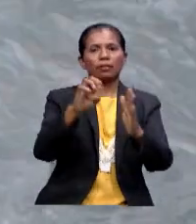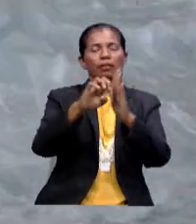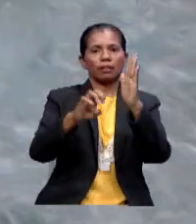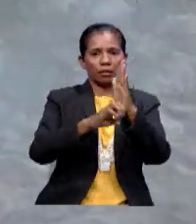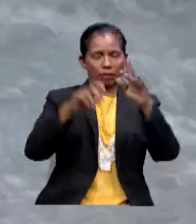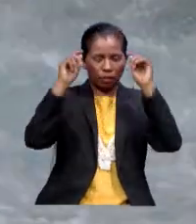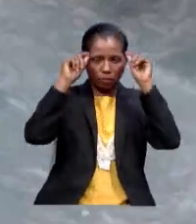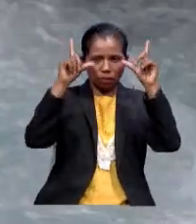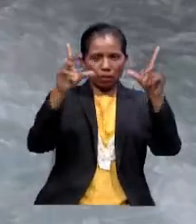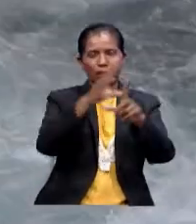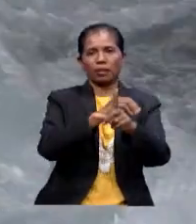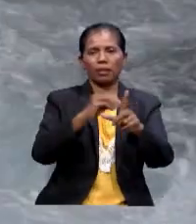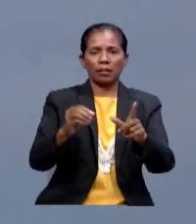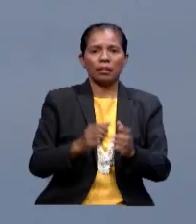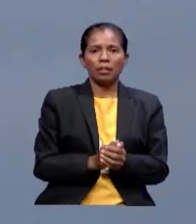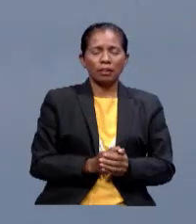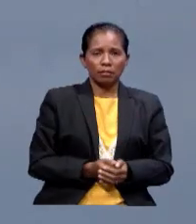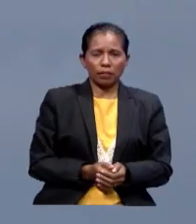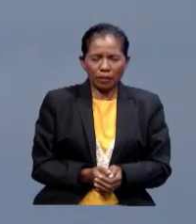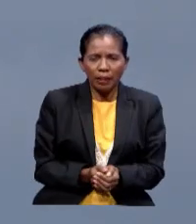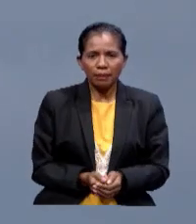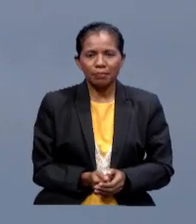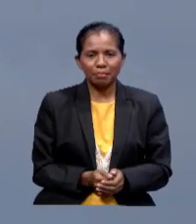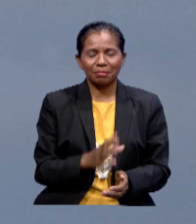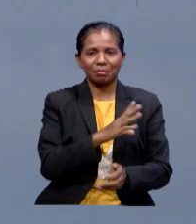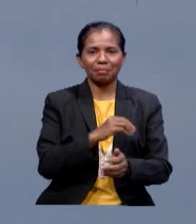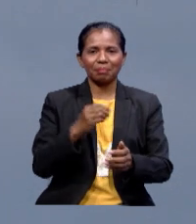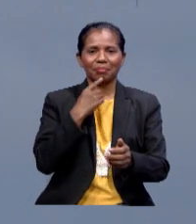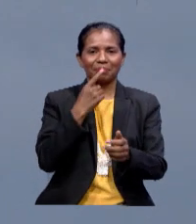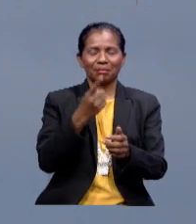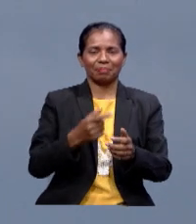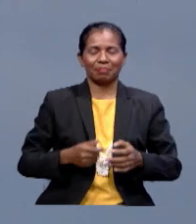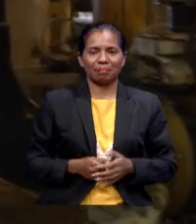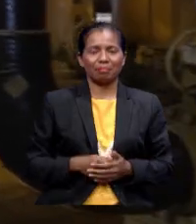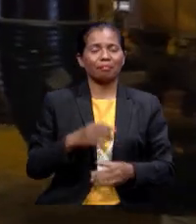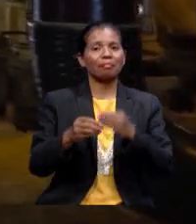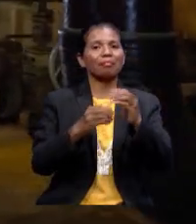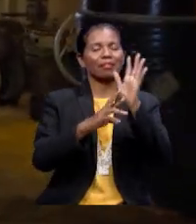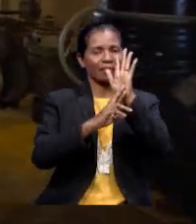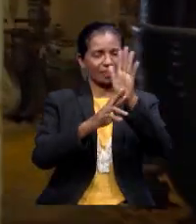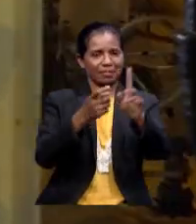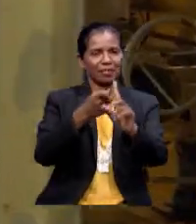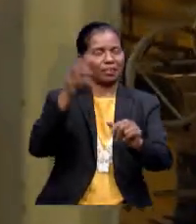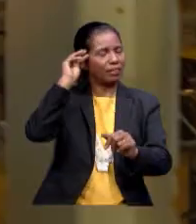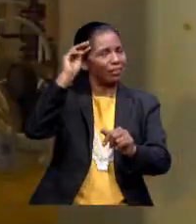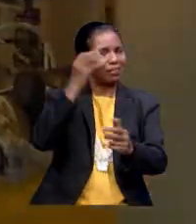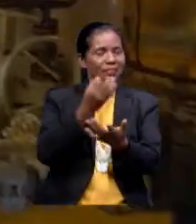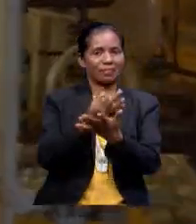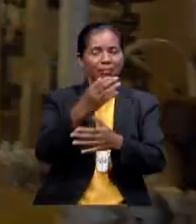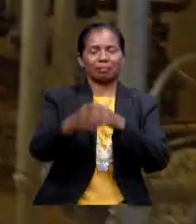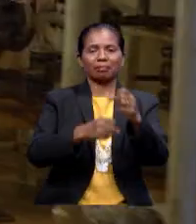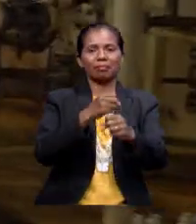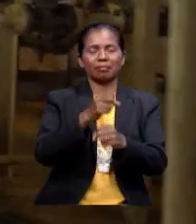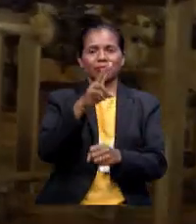utubru tinan kotuk, produsaun mina ia kampu bayu undan desmantela. Relatori husi Ministerio Finanças ia tinan rihun rua rua